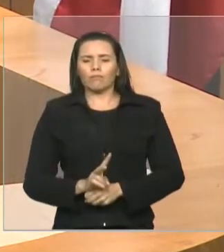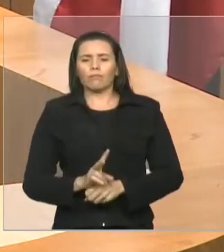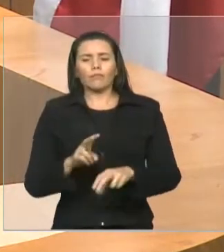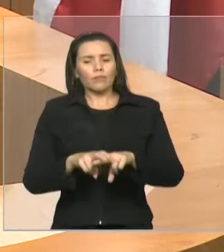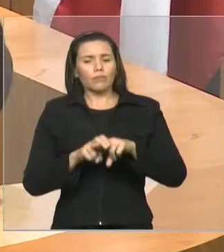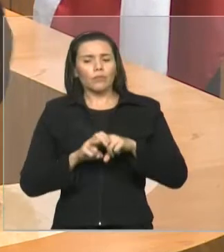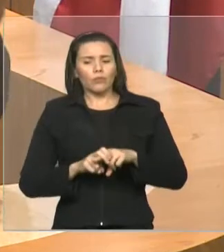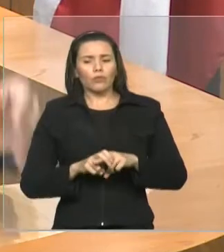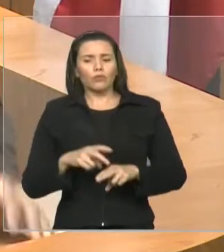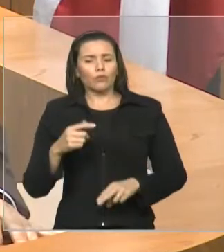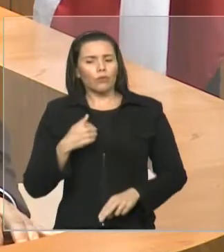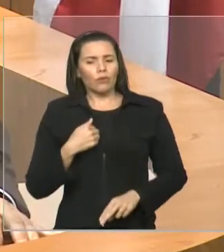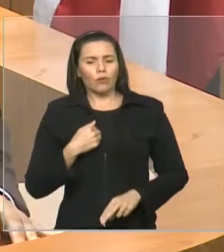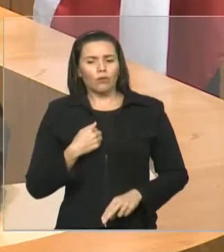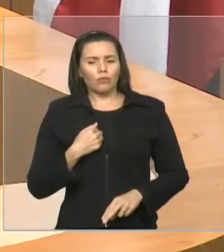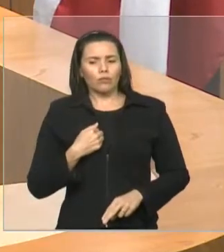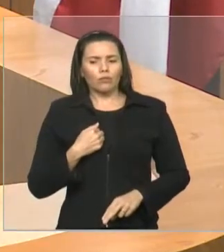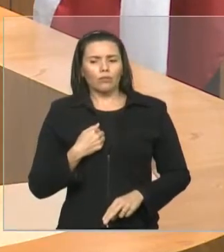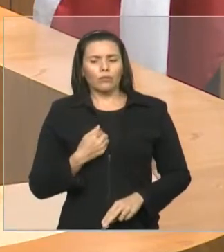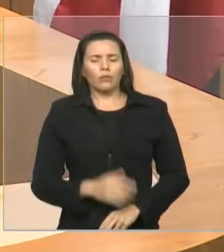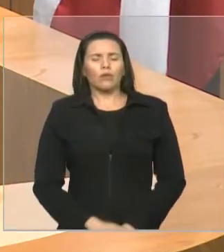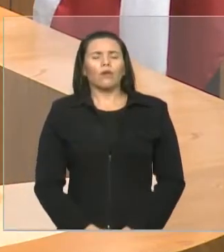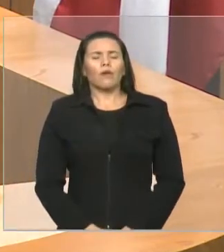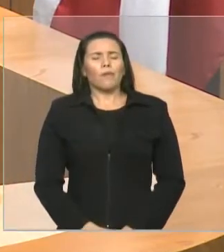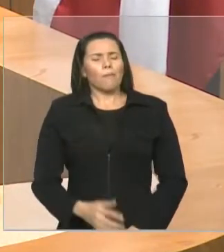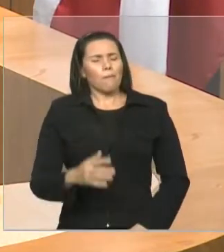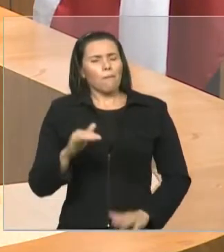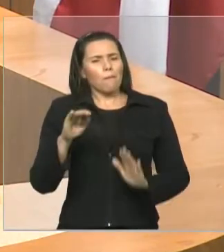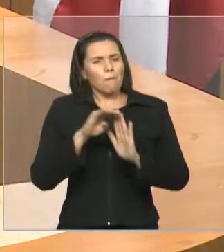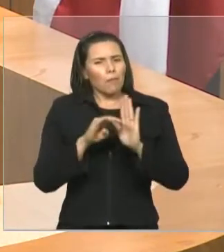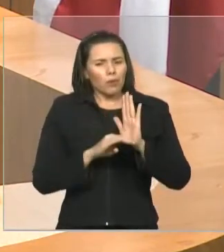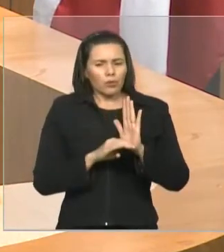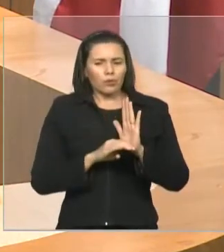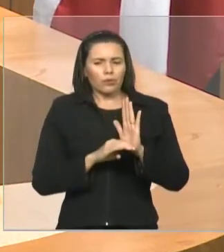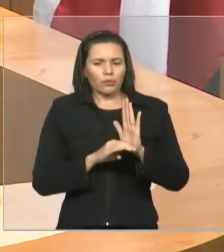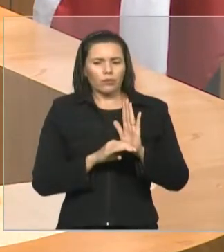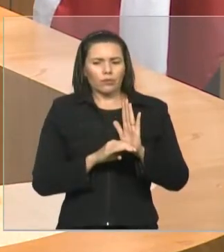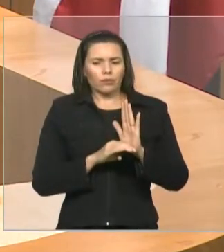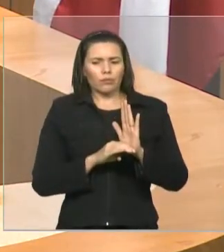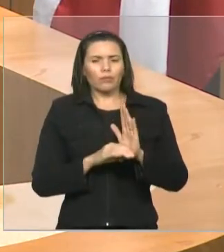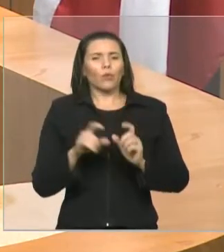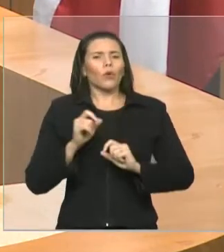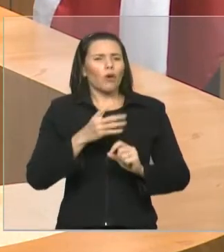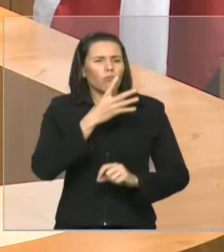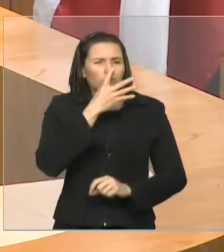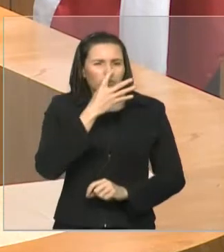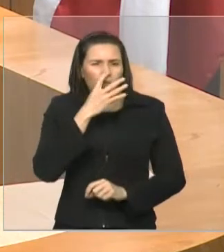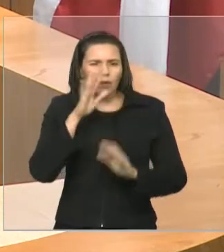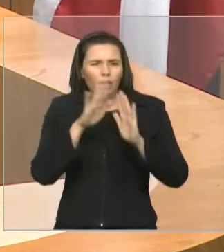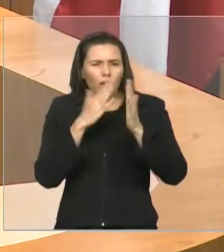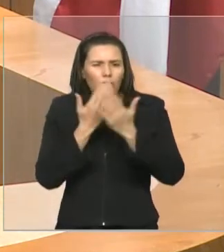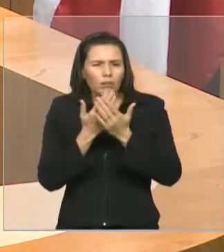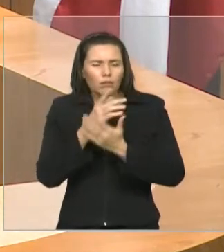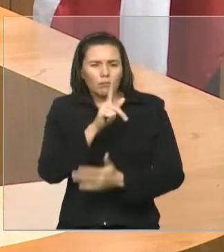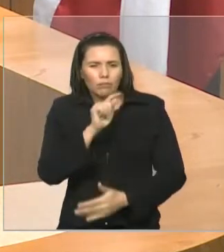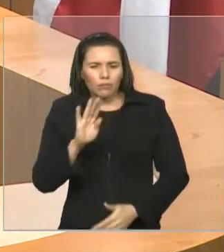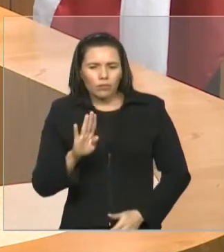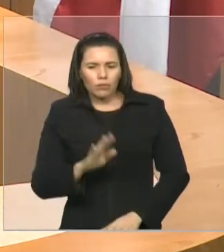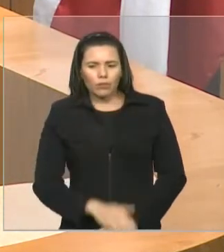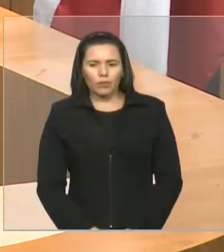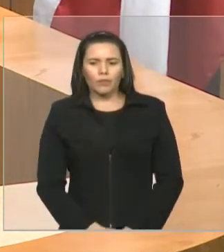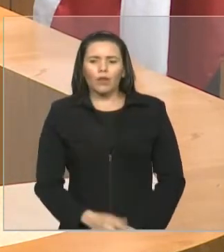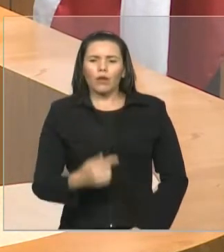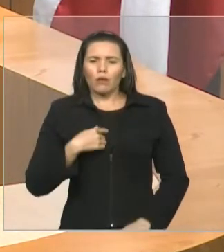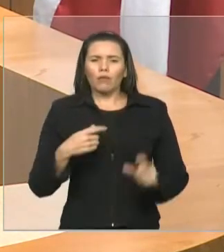prática novamente o nosso projeto de olho nas escolas. Senhor presidente, só para concluir, e já temos entrado hoje no requerimento,